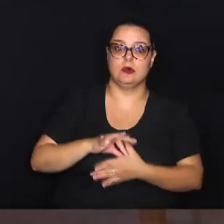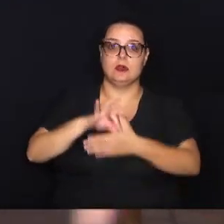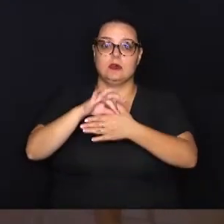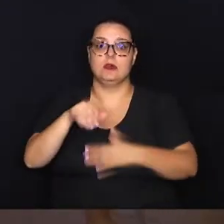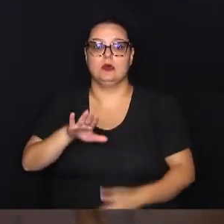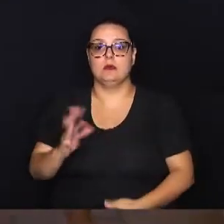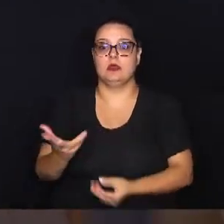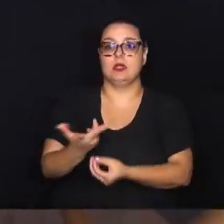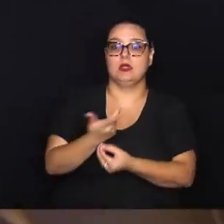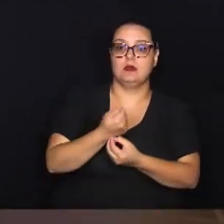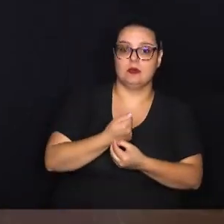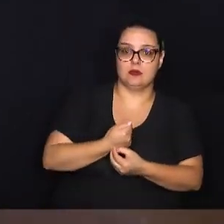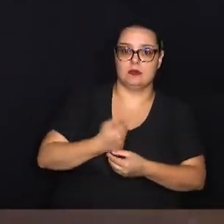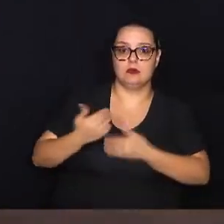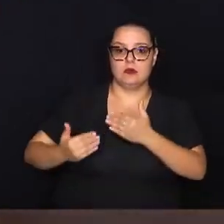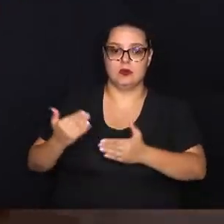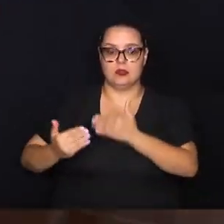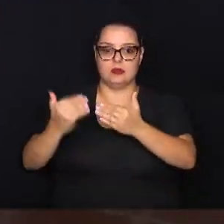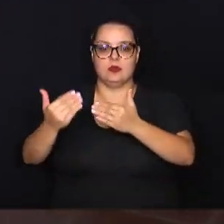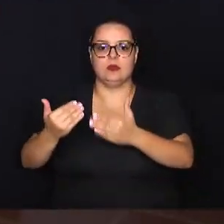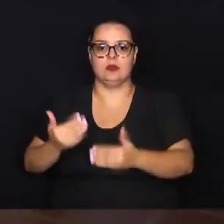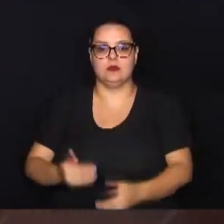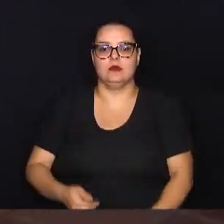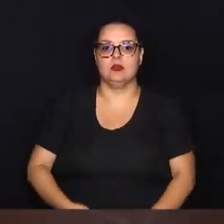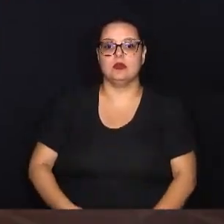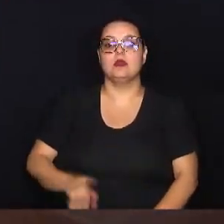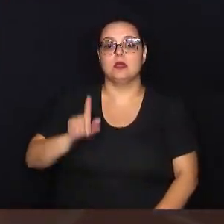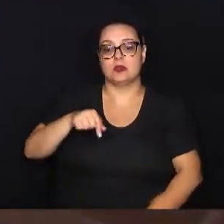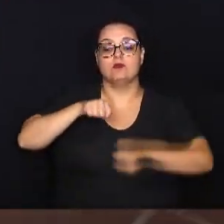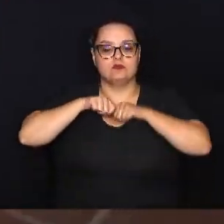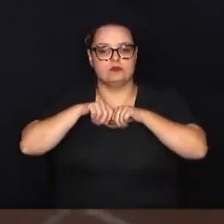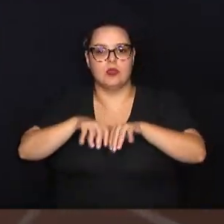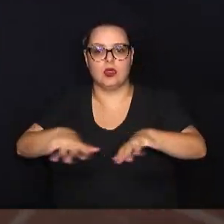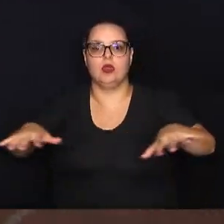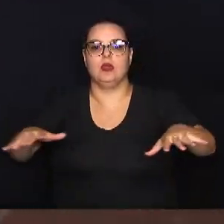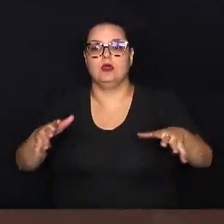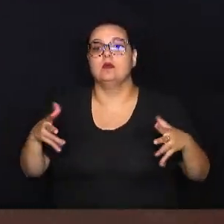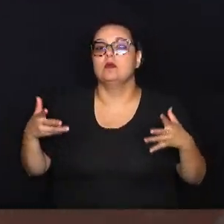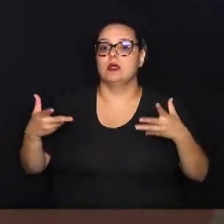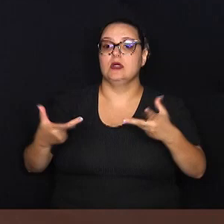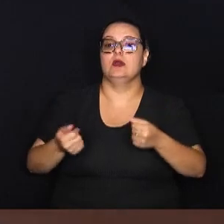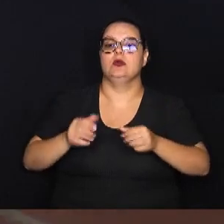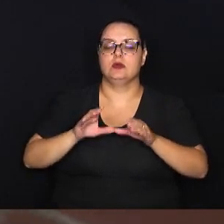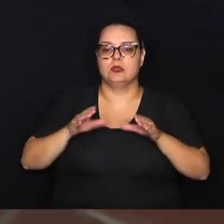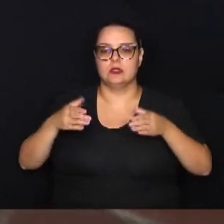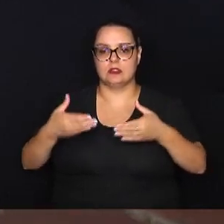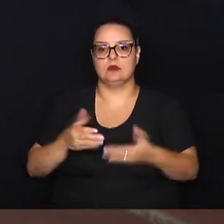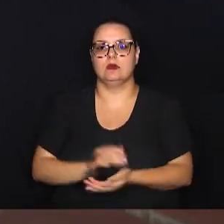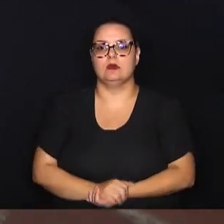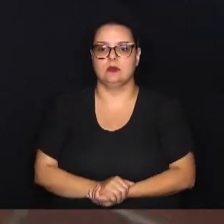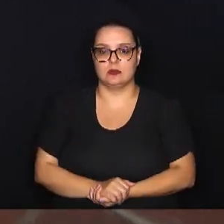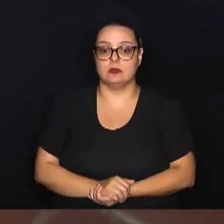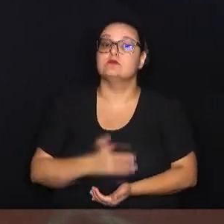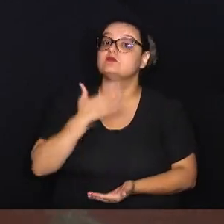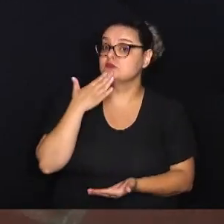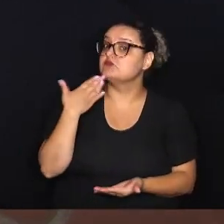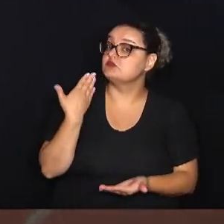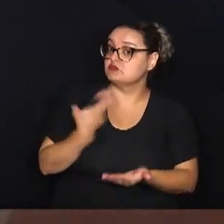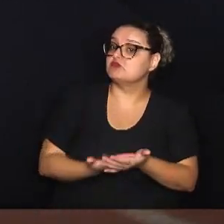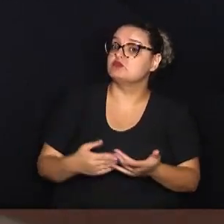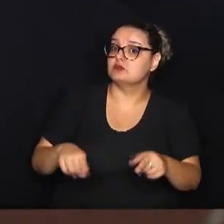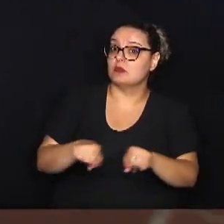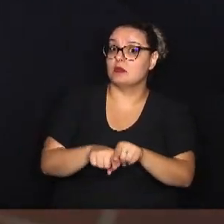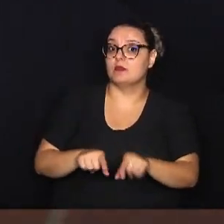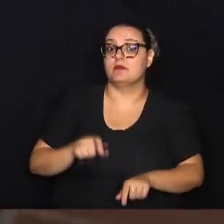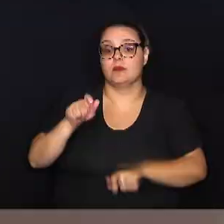artes performativas que devem ser disseminadas para toda a comunidade. O que impressiona também aqueles